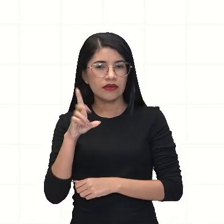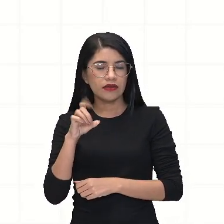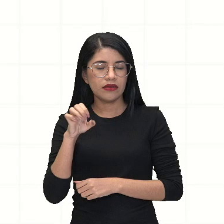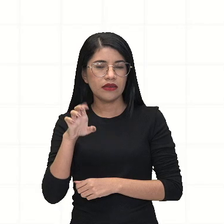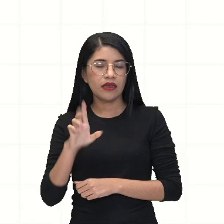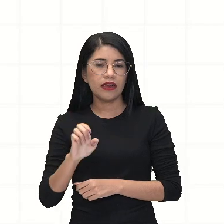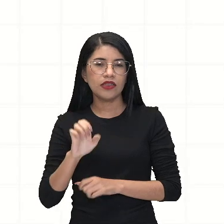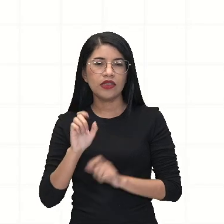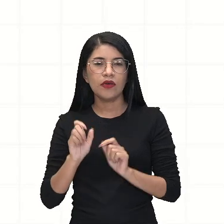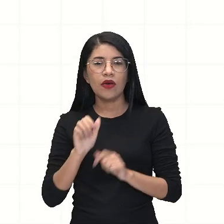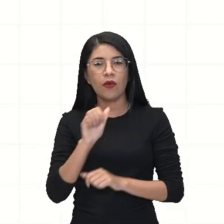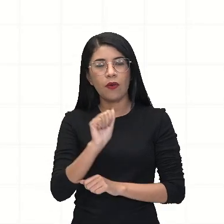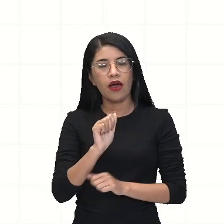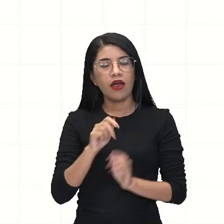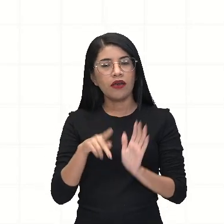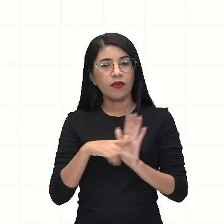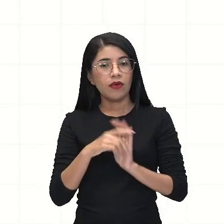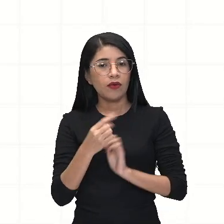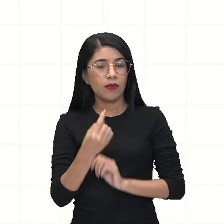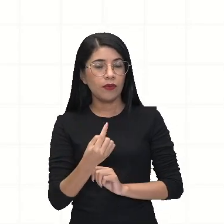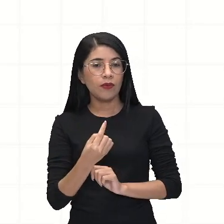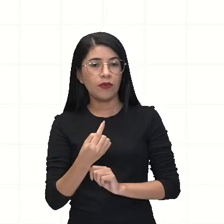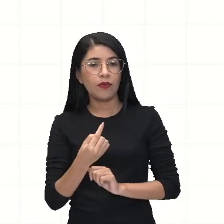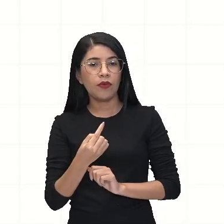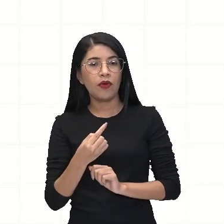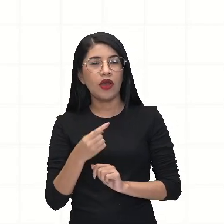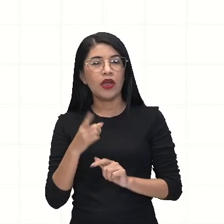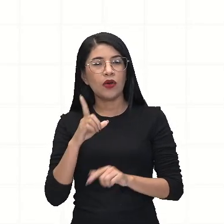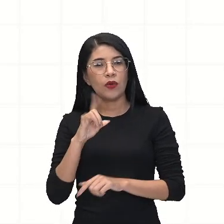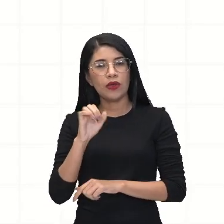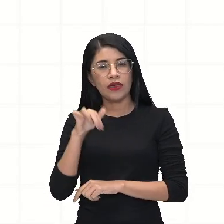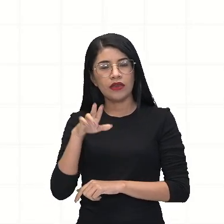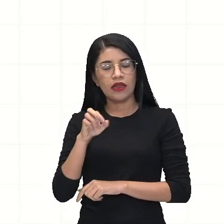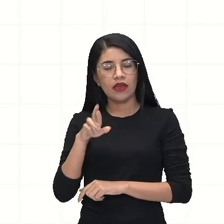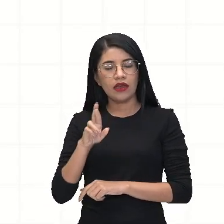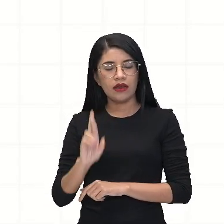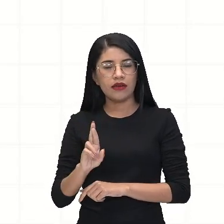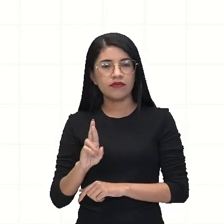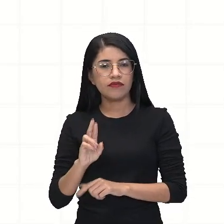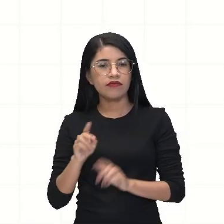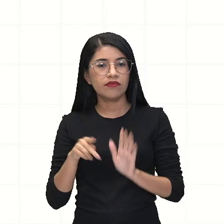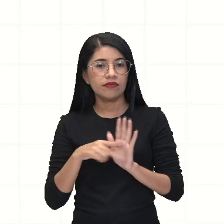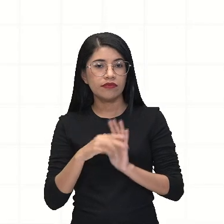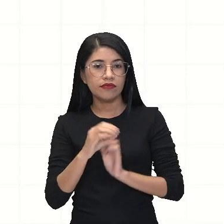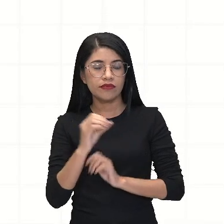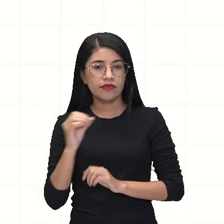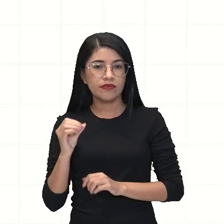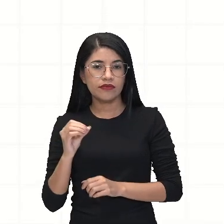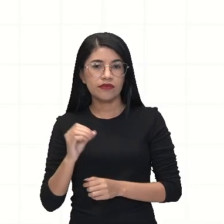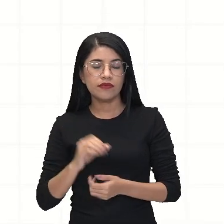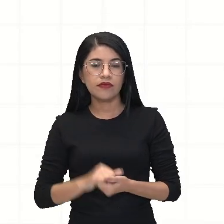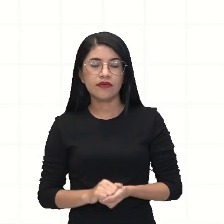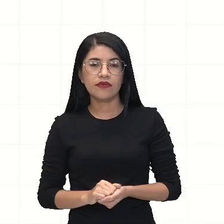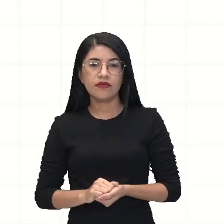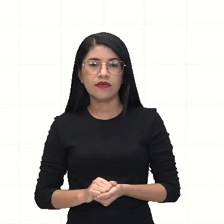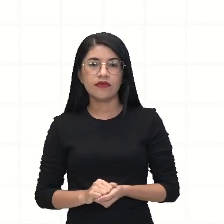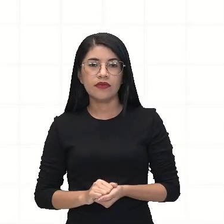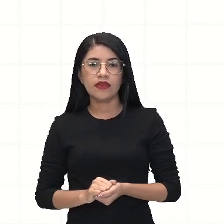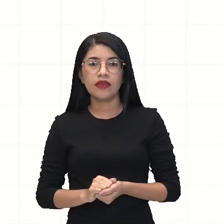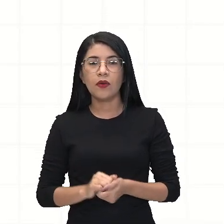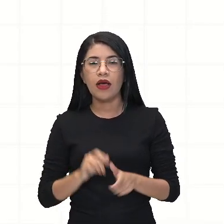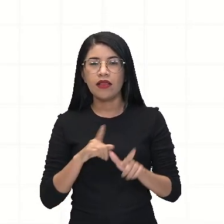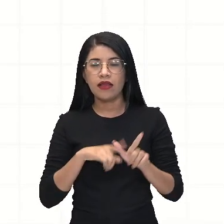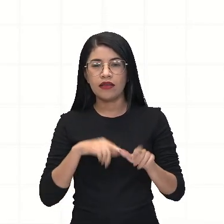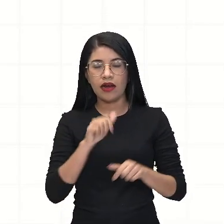1 e o coeficiente linear é igual a 0, ou seja, o coeficiente linear é a letrinha B,